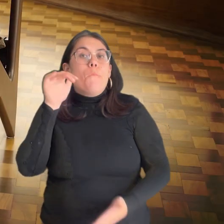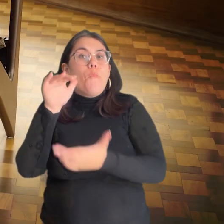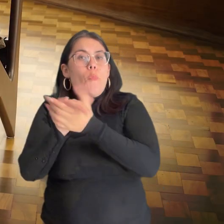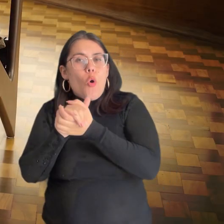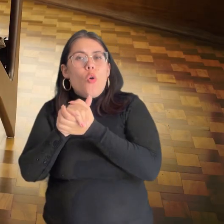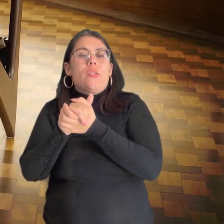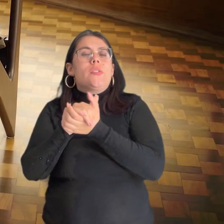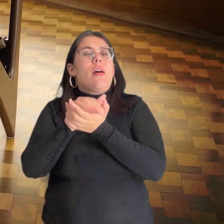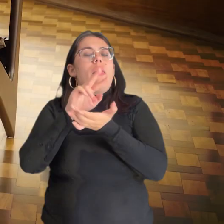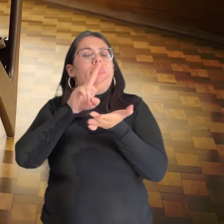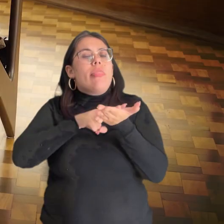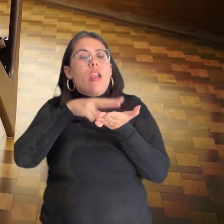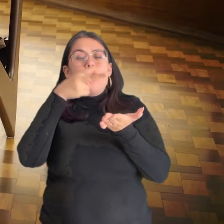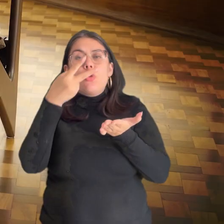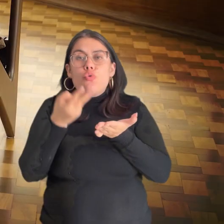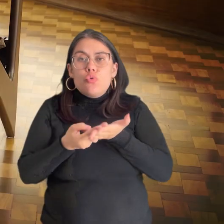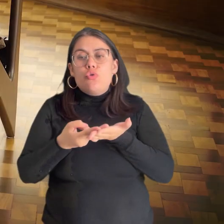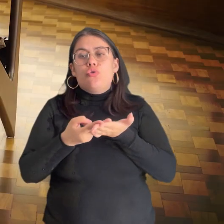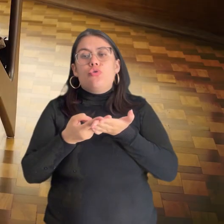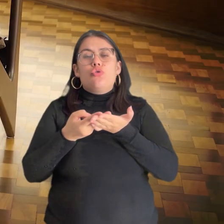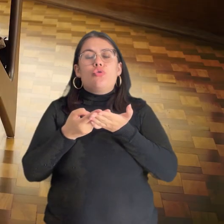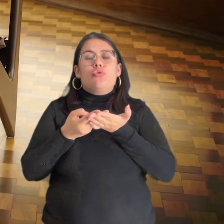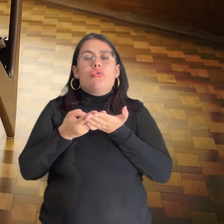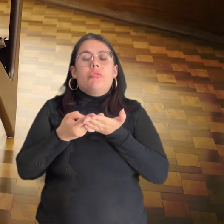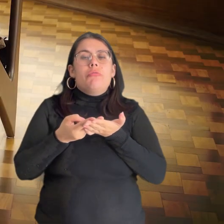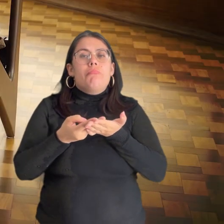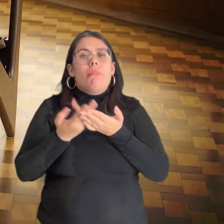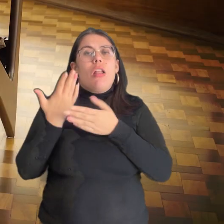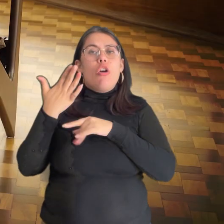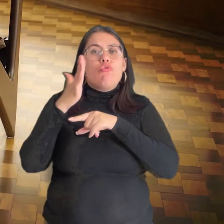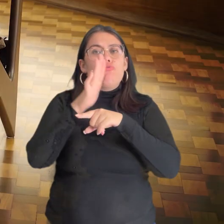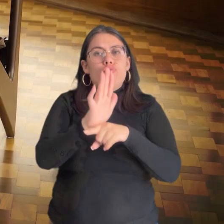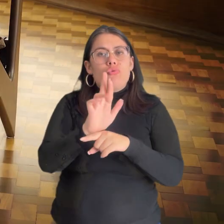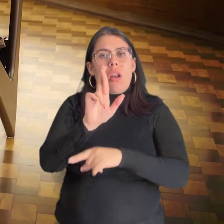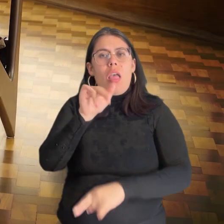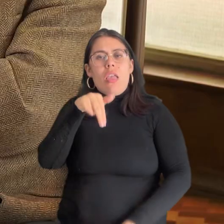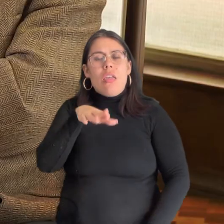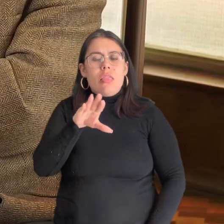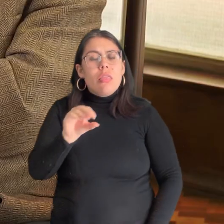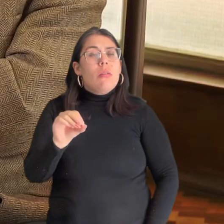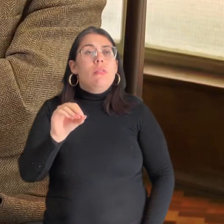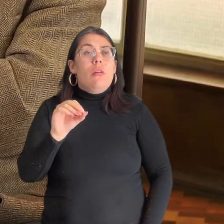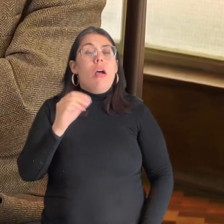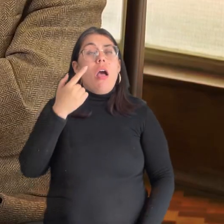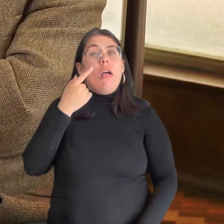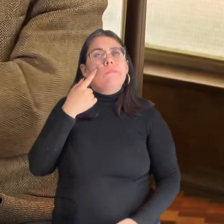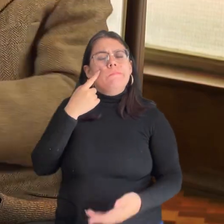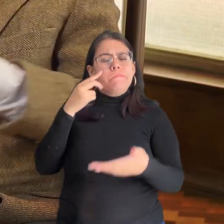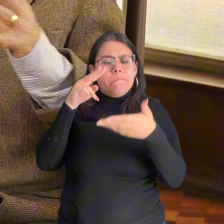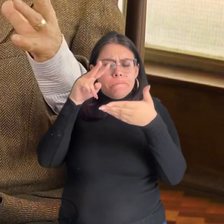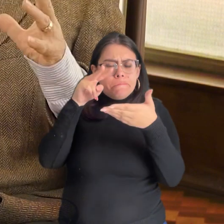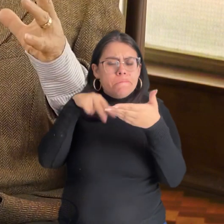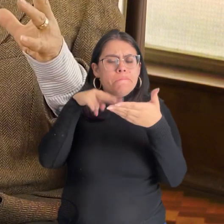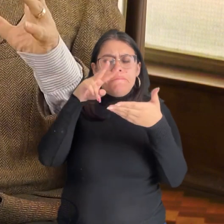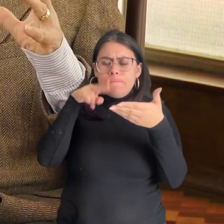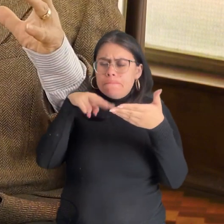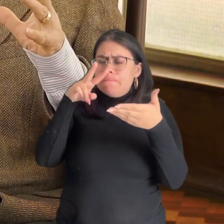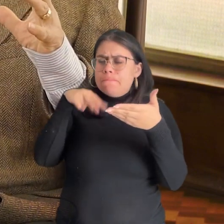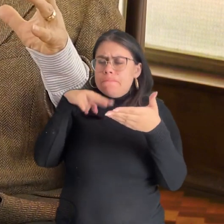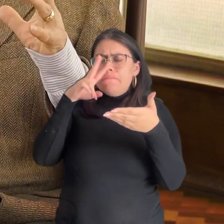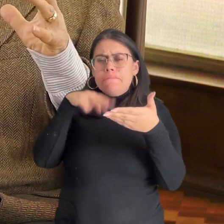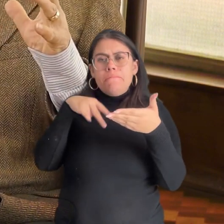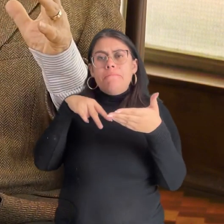Ivone, traduziu o livrinho, e ele passou, então, a